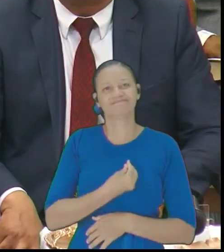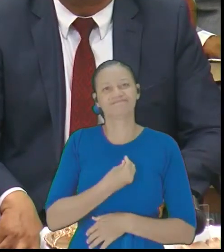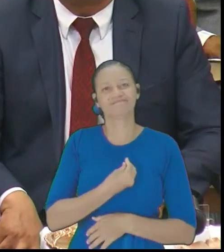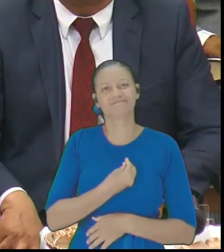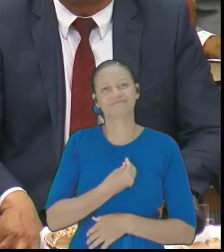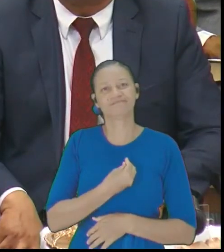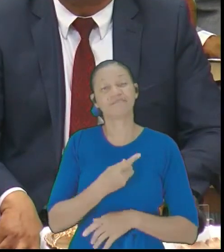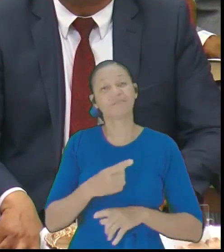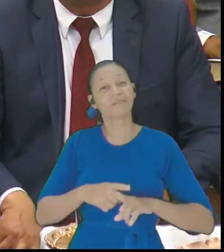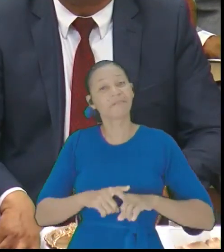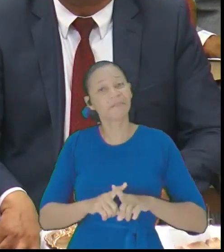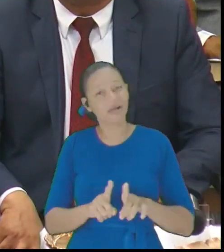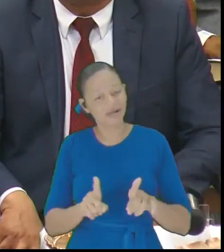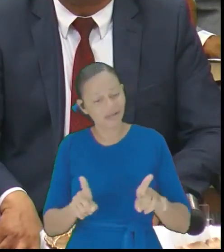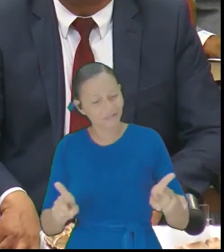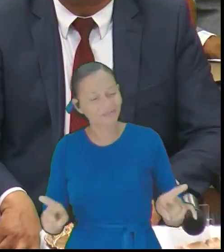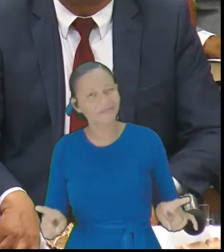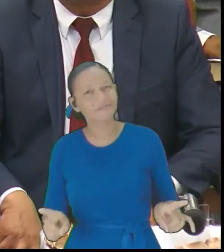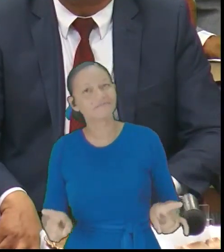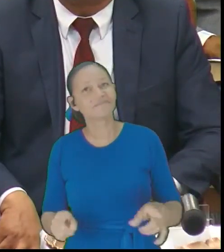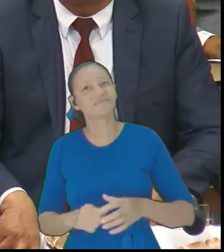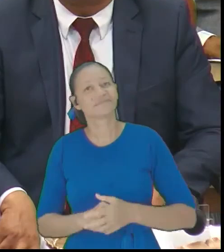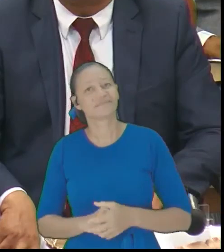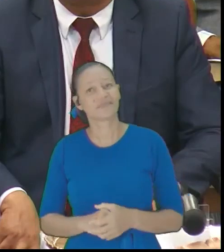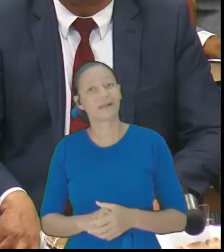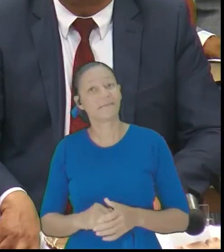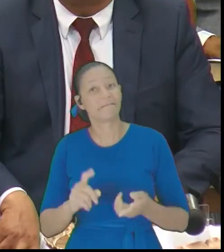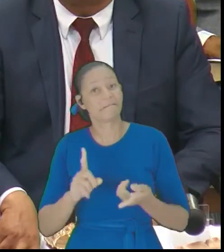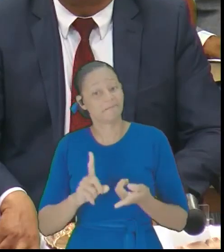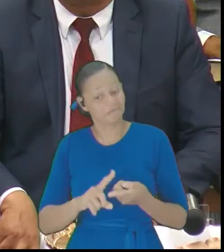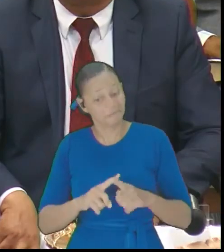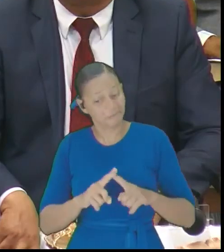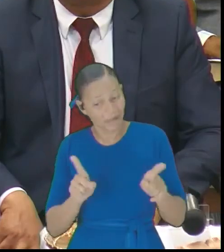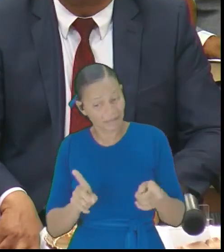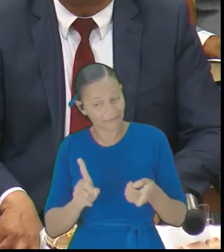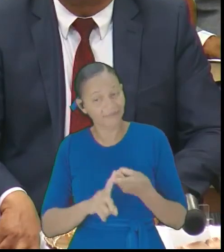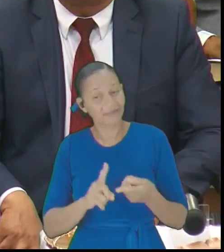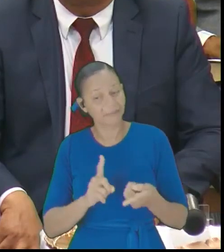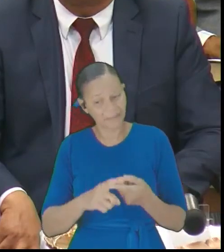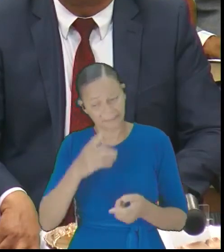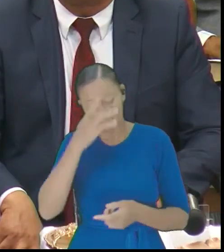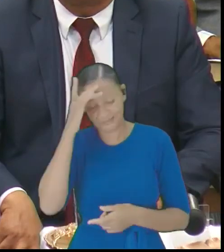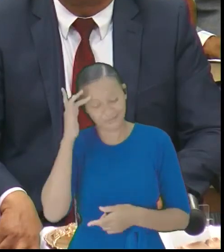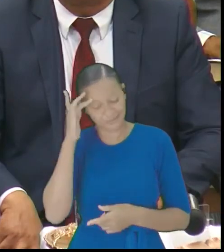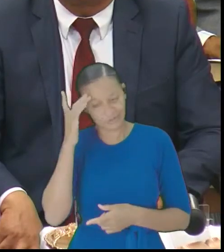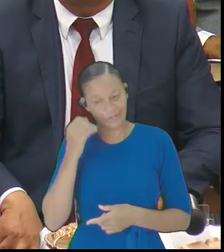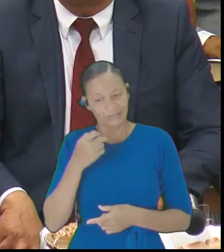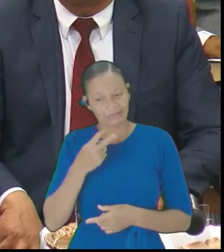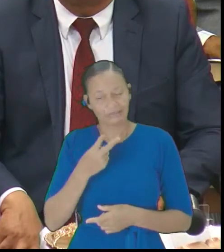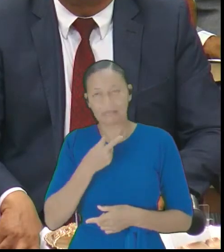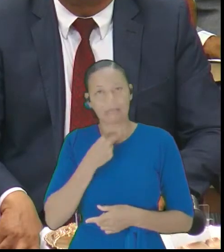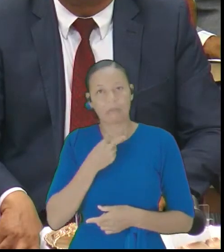Mas há pessoas que nunca deveria ter saído da sua vida.